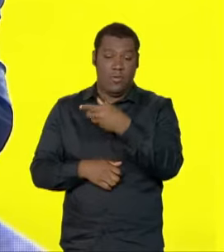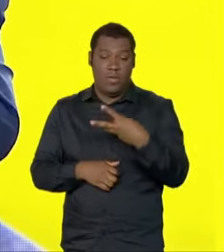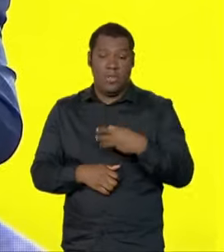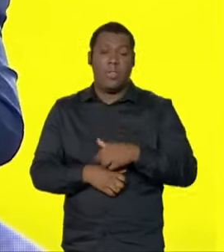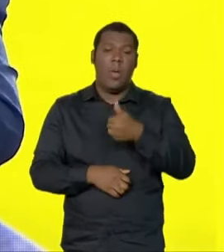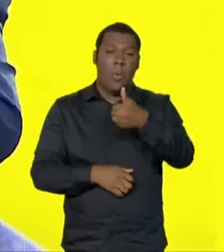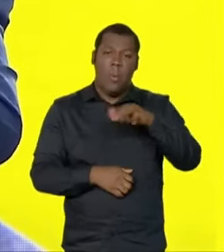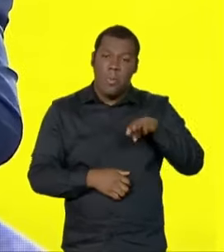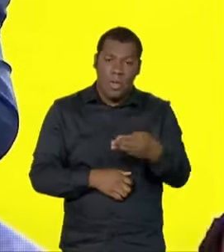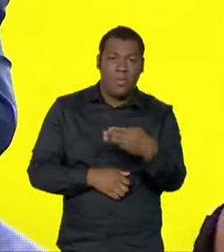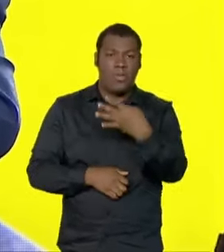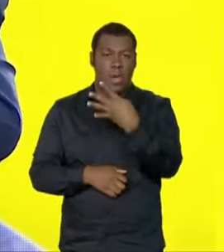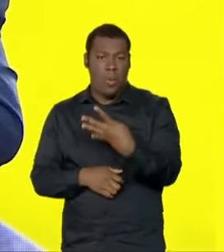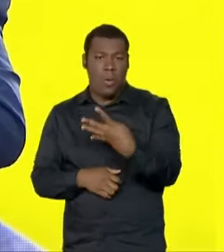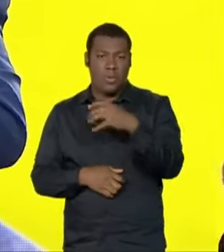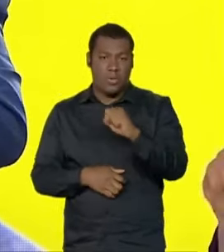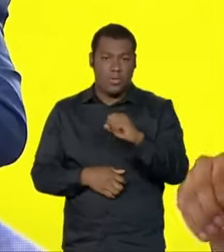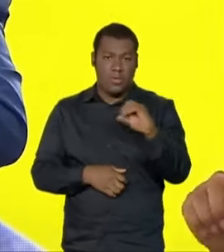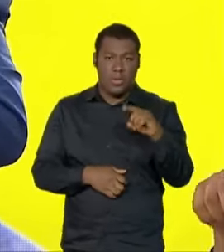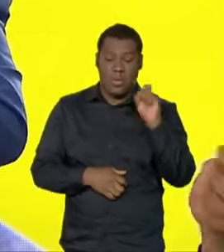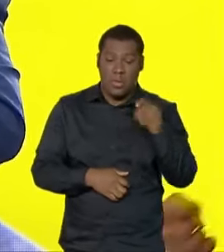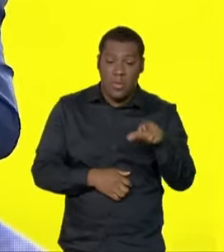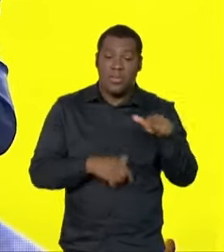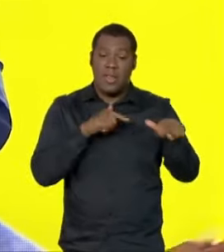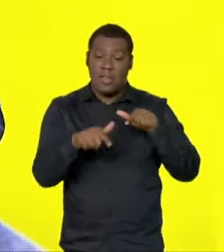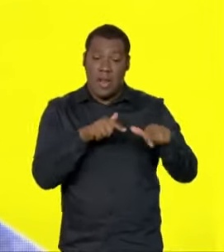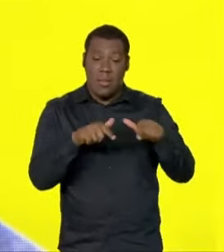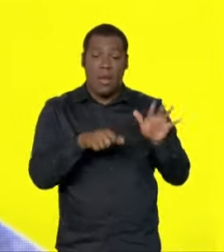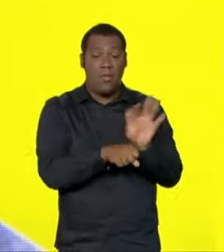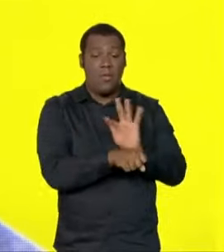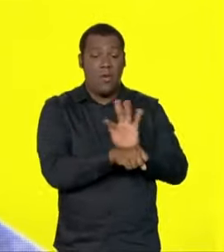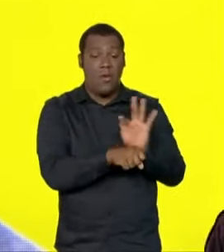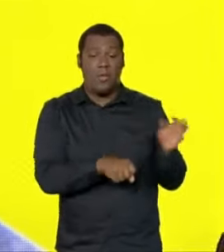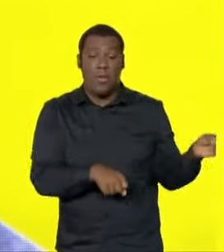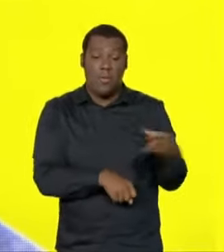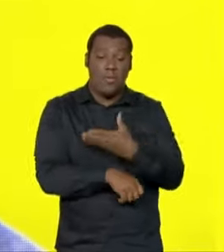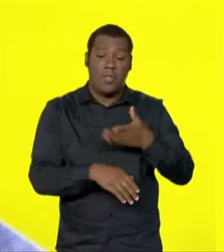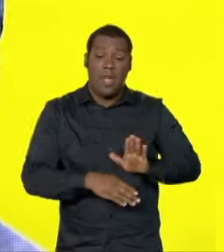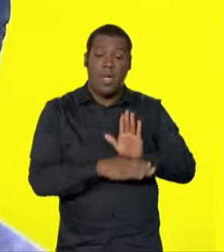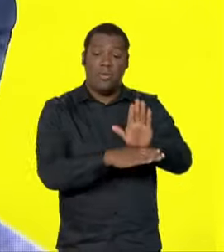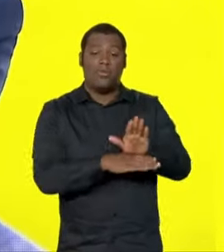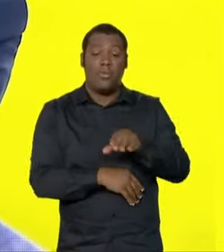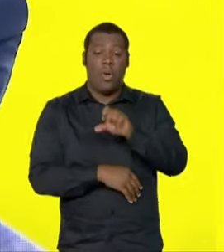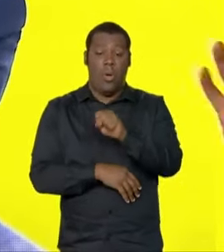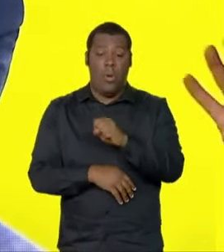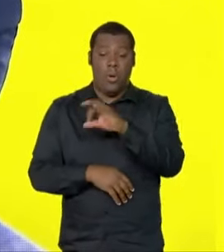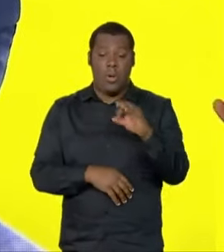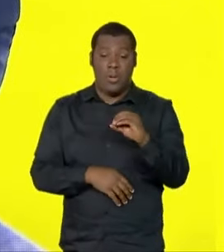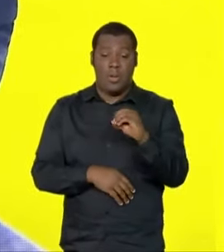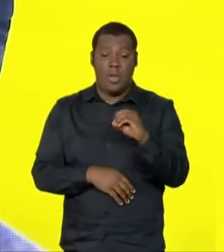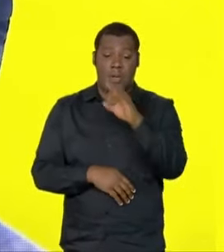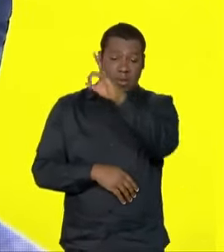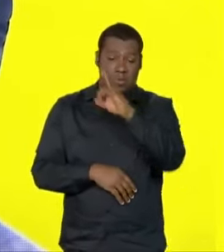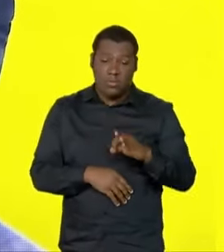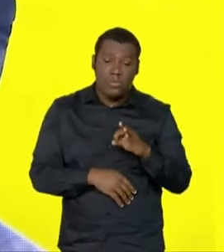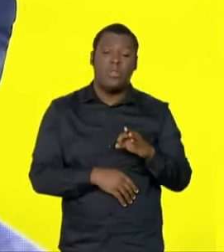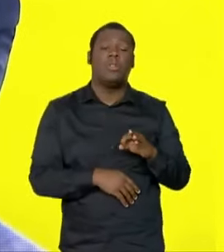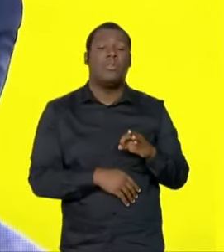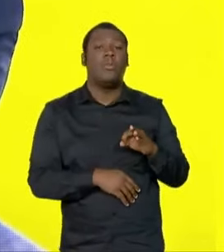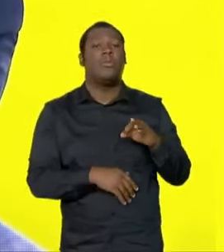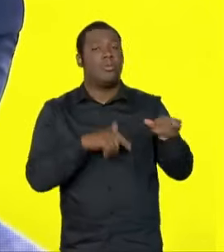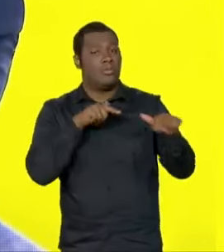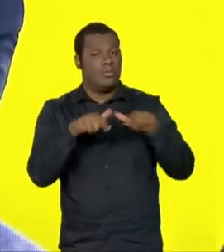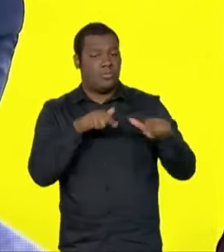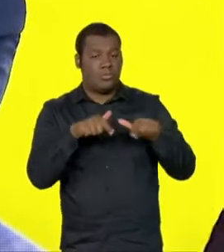1.480.000 novos empregos, representou 80% dos empregos originários